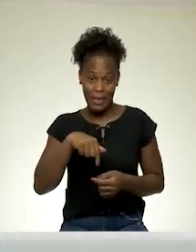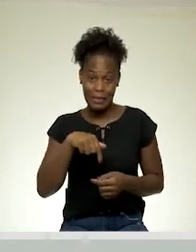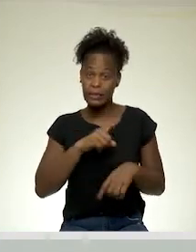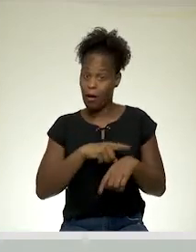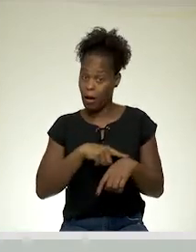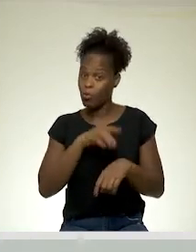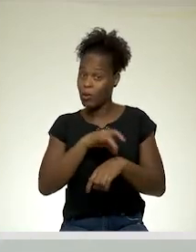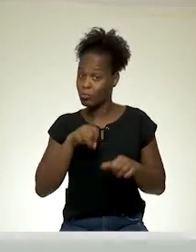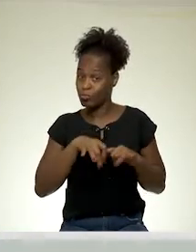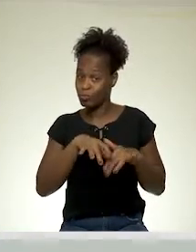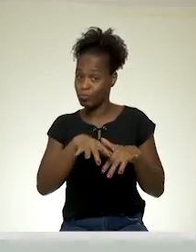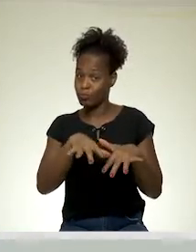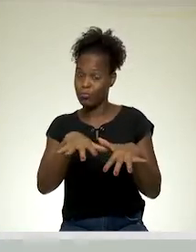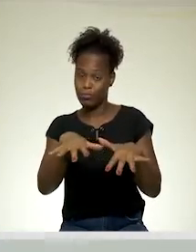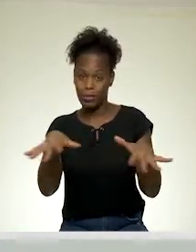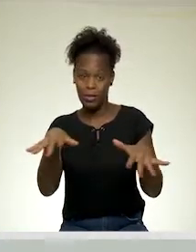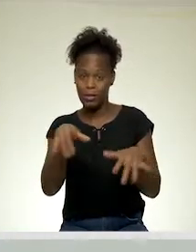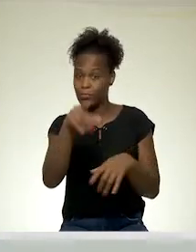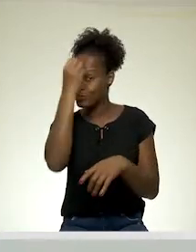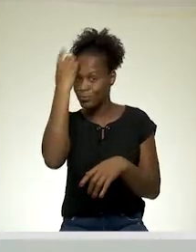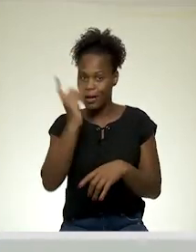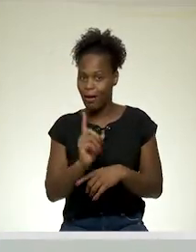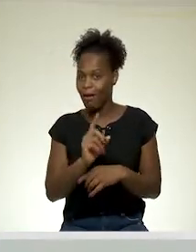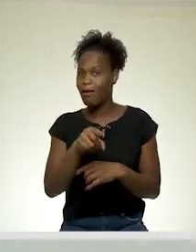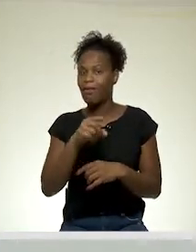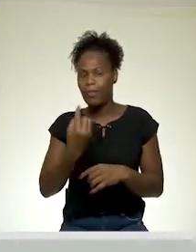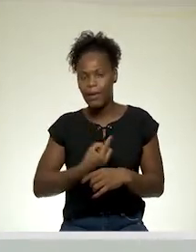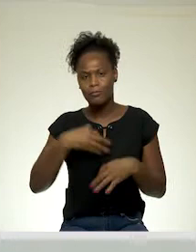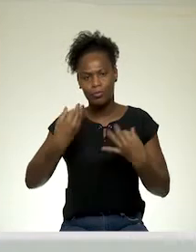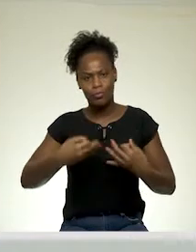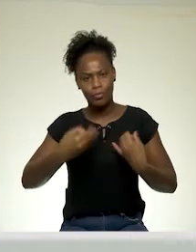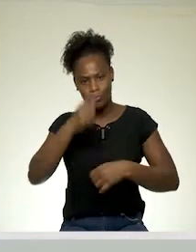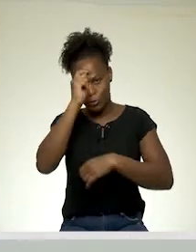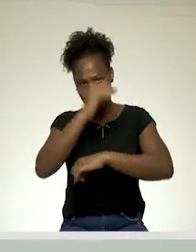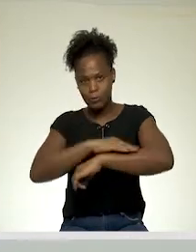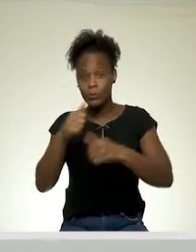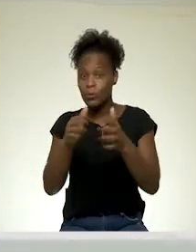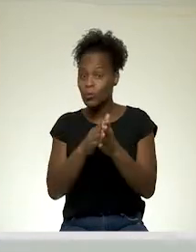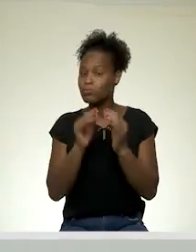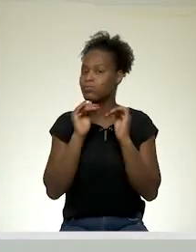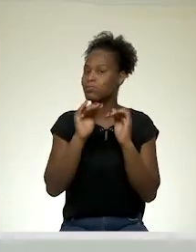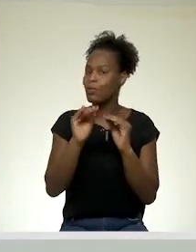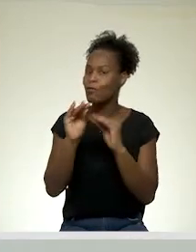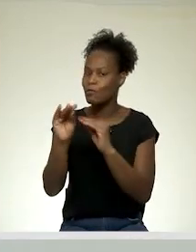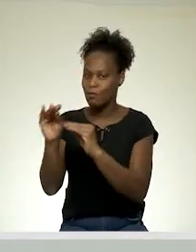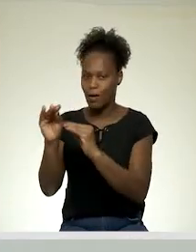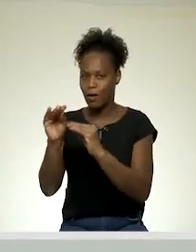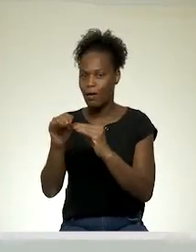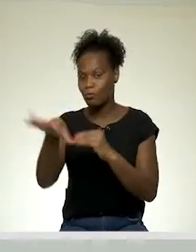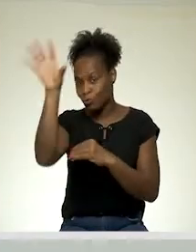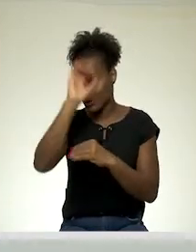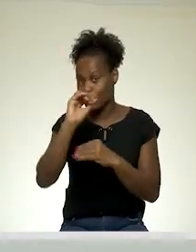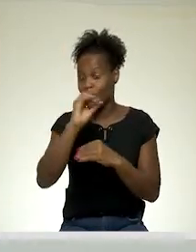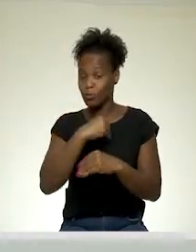pandemia, não se esqueçam, devemos cumprir sempre todas as orientações dadas pelo Ministério